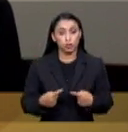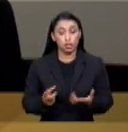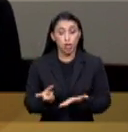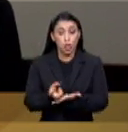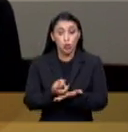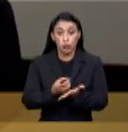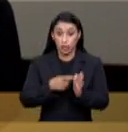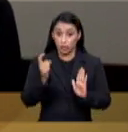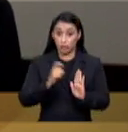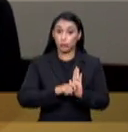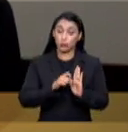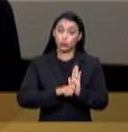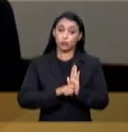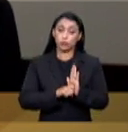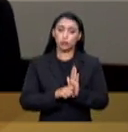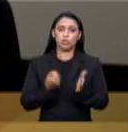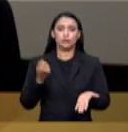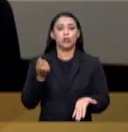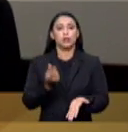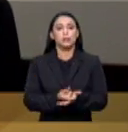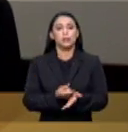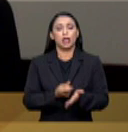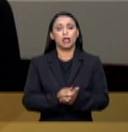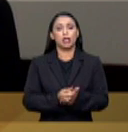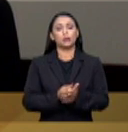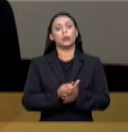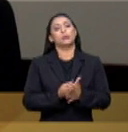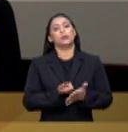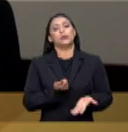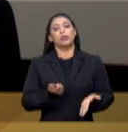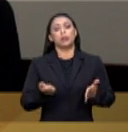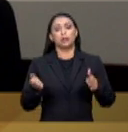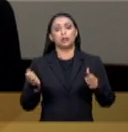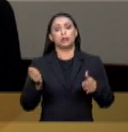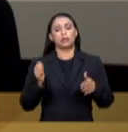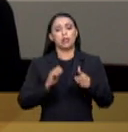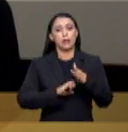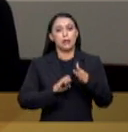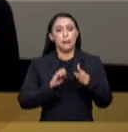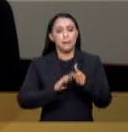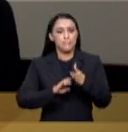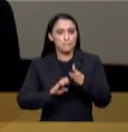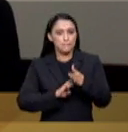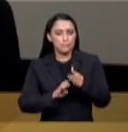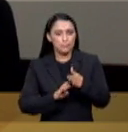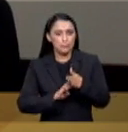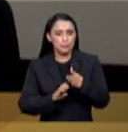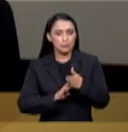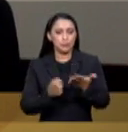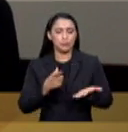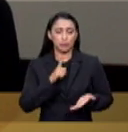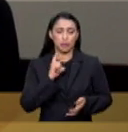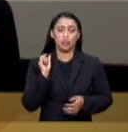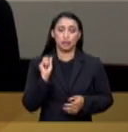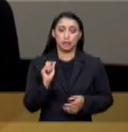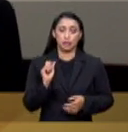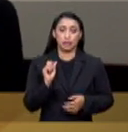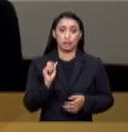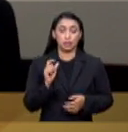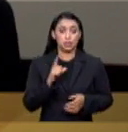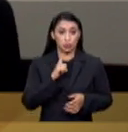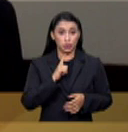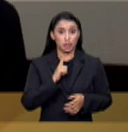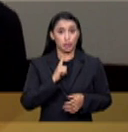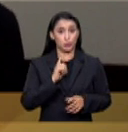tributos que eventualmente seriam pagos, né, por autarquias e fundações do Estado. E é claro que porque o Estado do Paraná tem legitimidade,